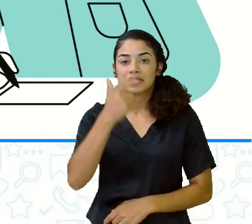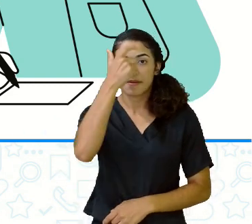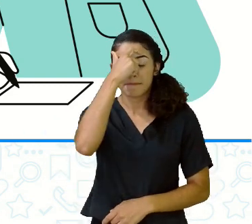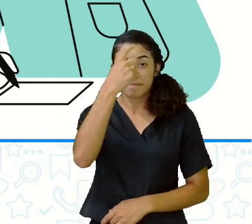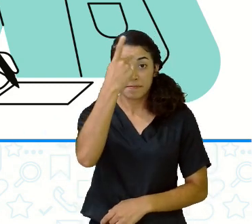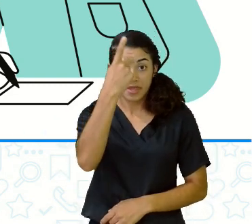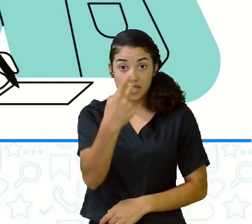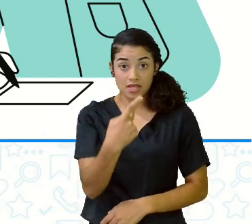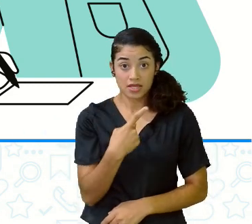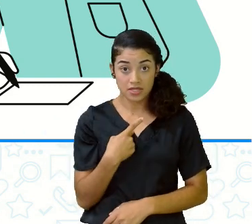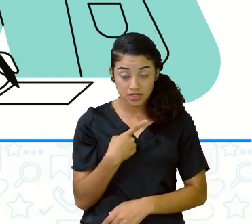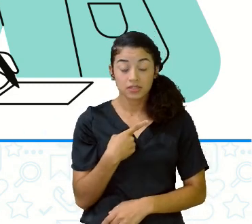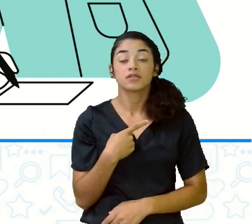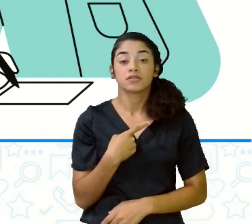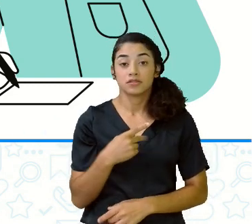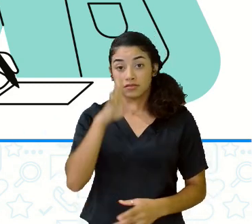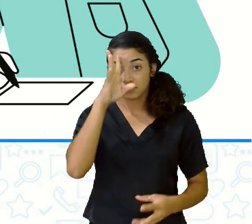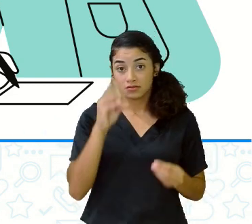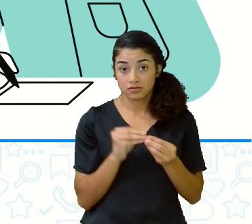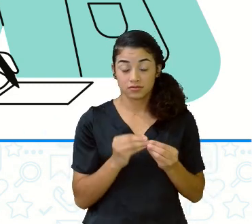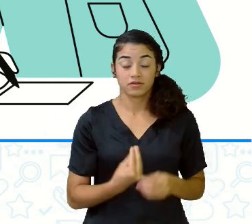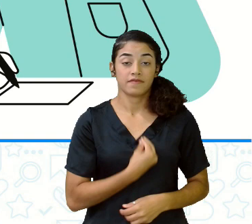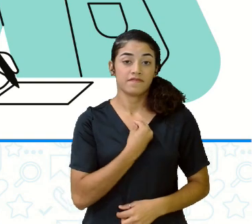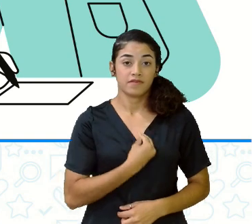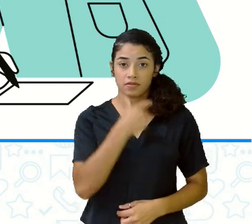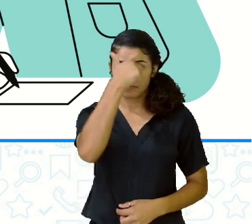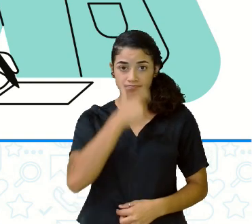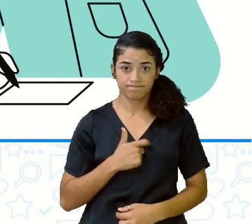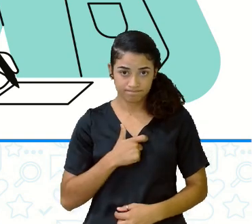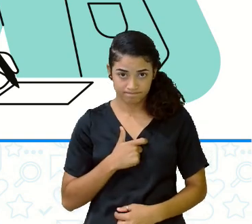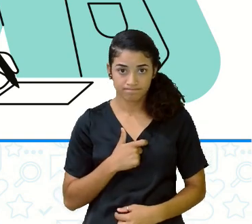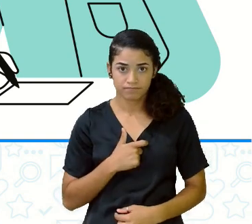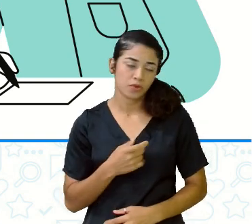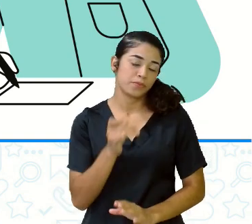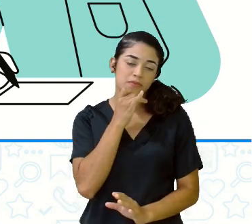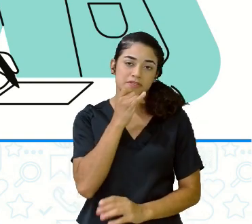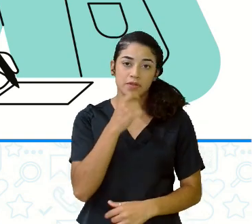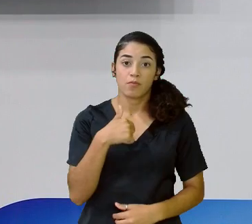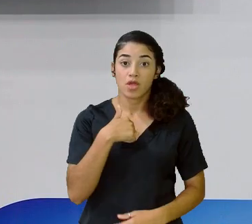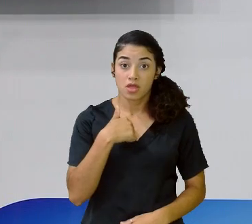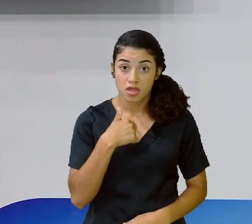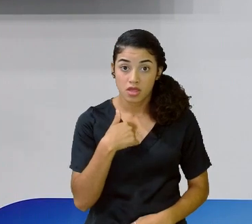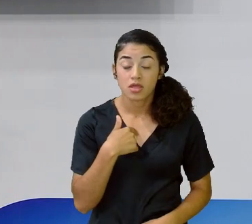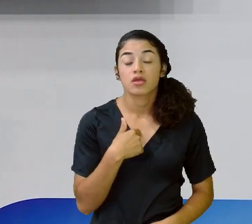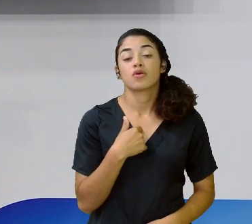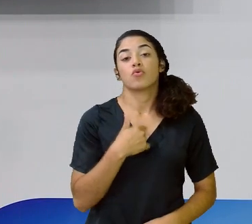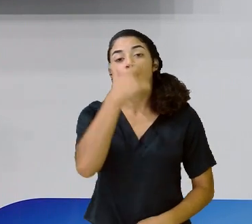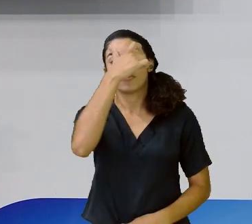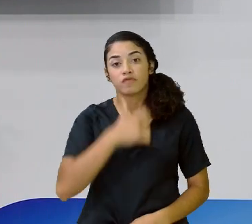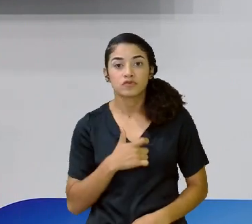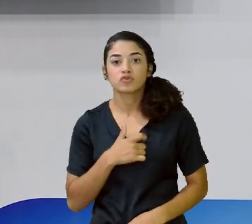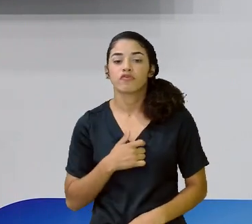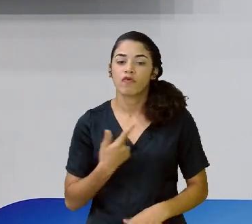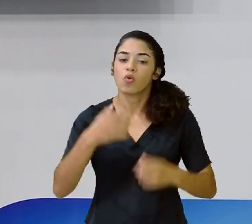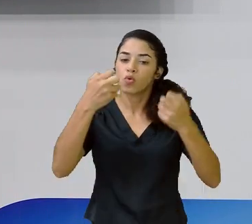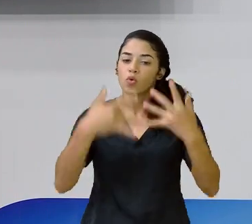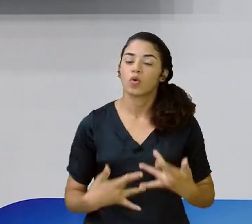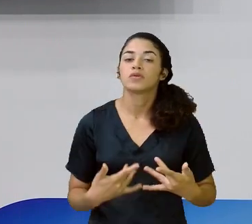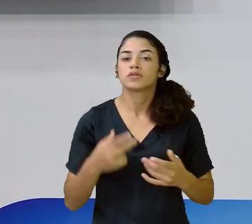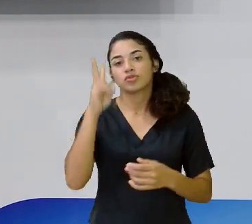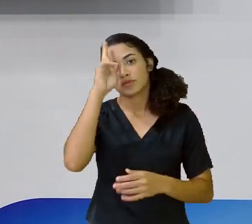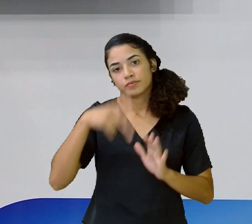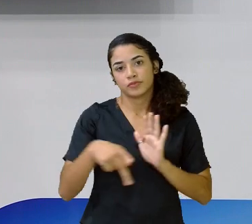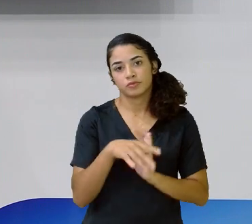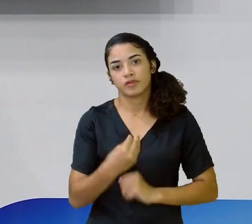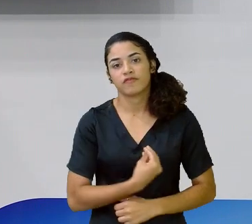autobiografia. Ou seja, o sujeito narra a sua própria história de vida. Por exemplo, eu, professora Sinara Souza, vou contar a história da minha vida. Aí fala assim,